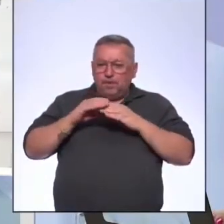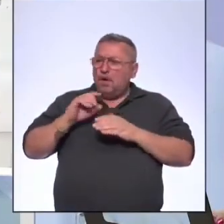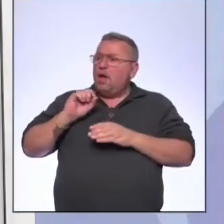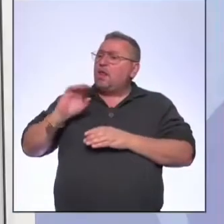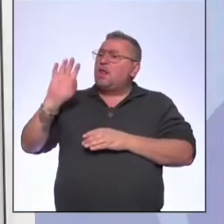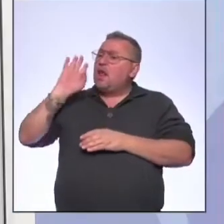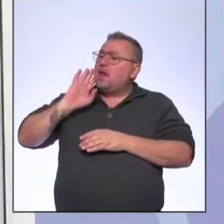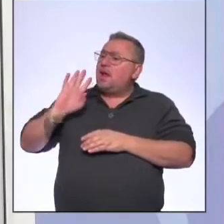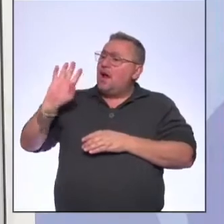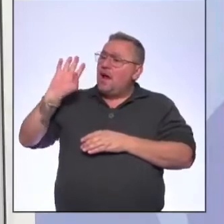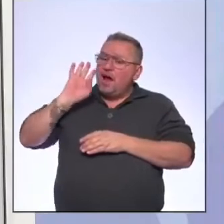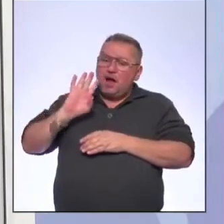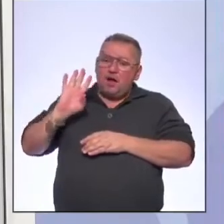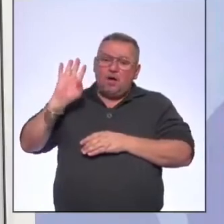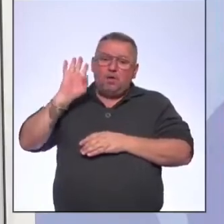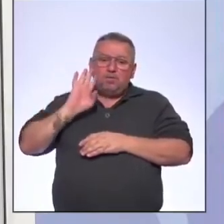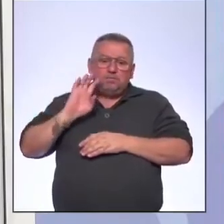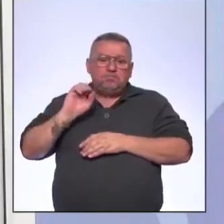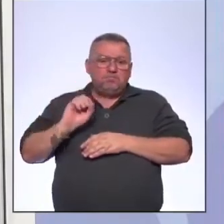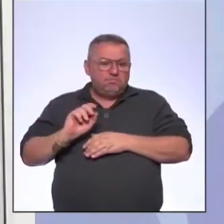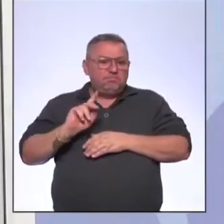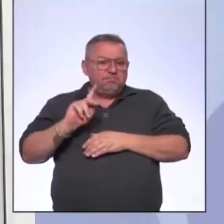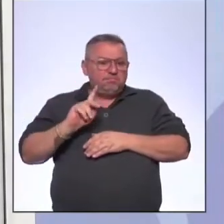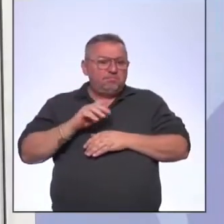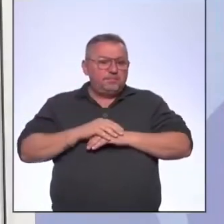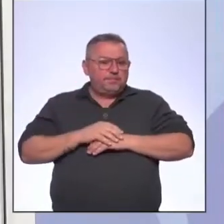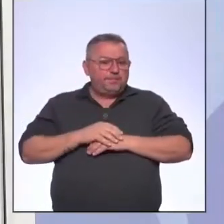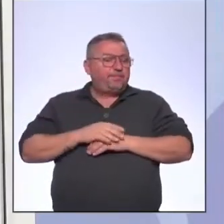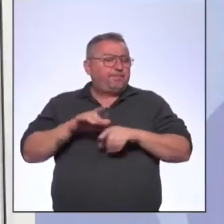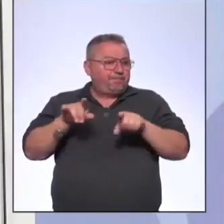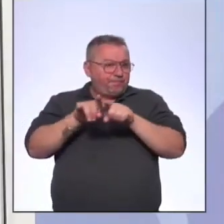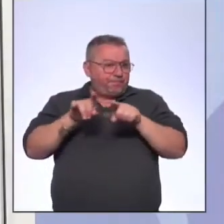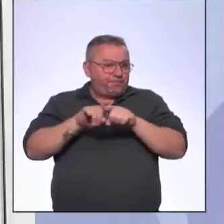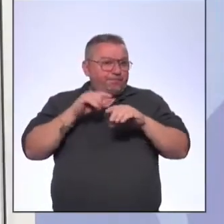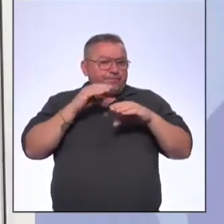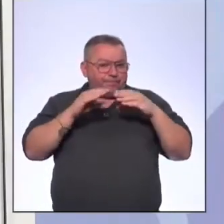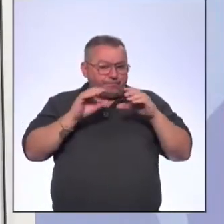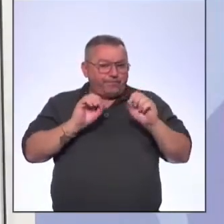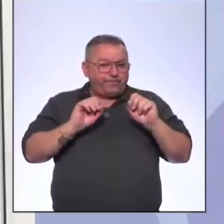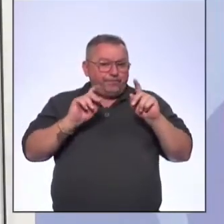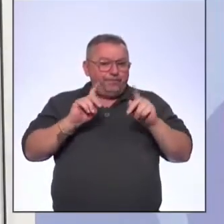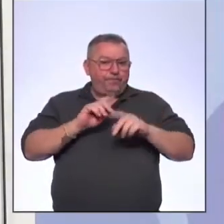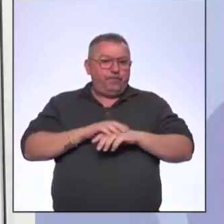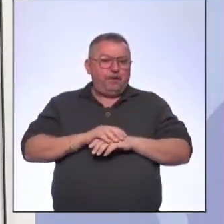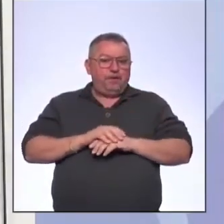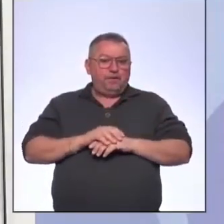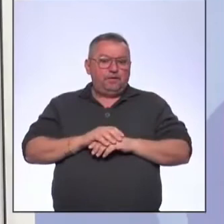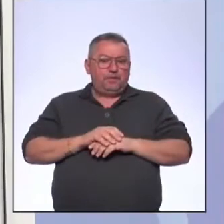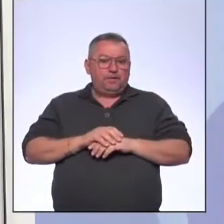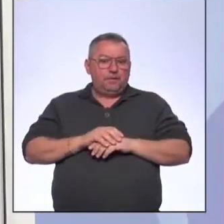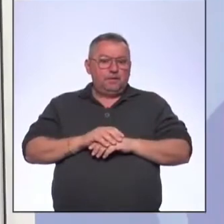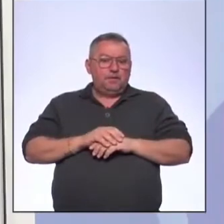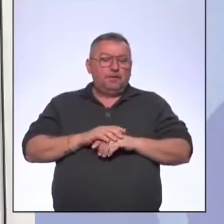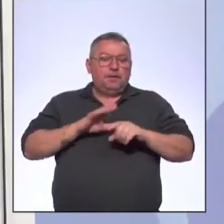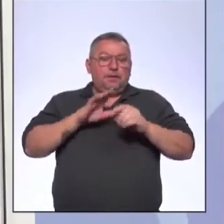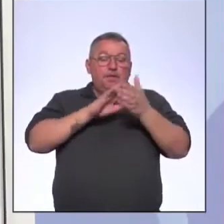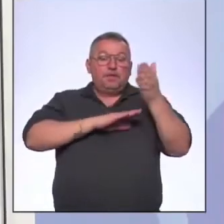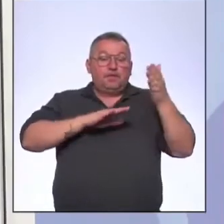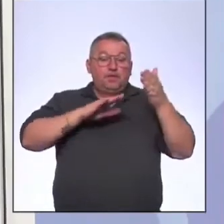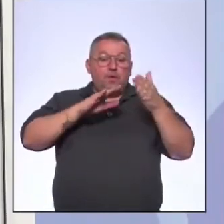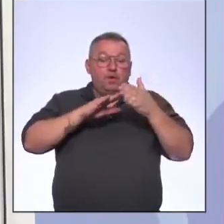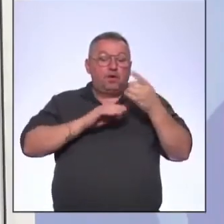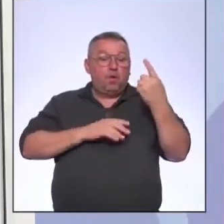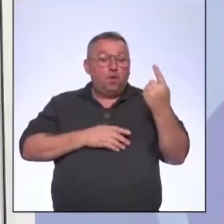legal, ok. Mais expressivo, com ponto de exclamação, também comunicou. Então, tenho frase. Todas